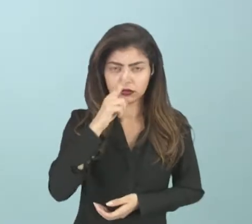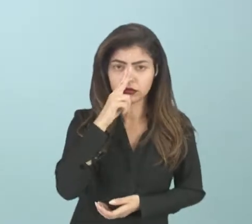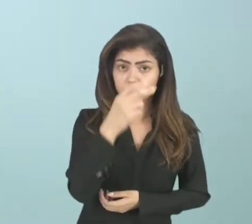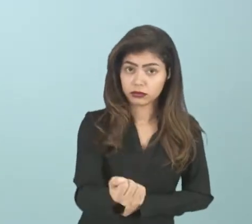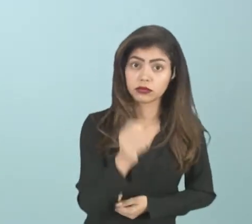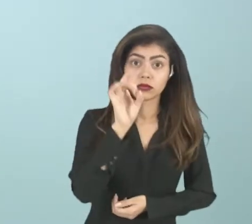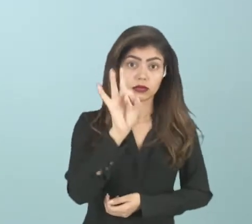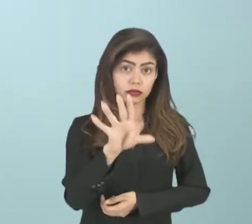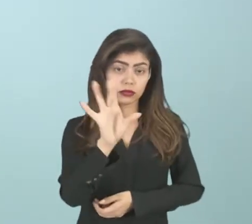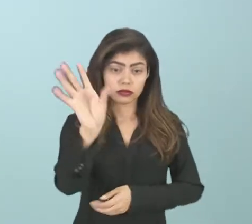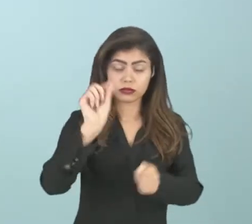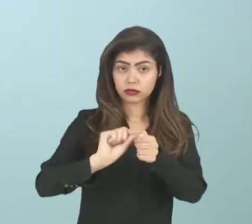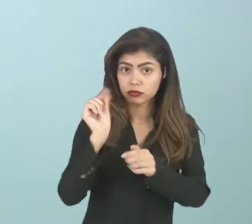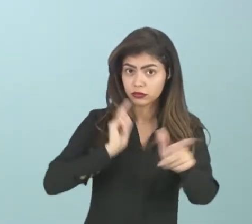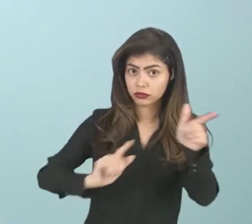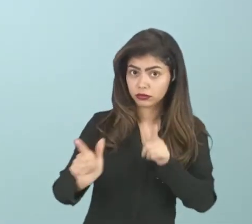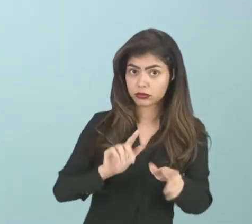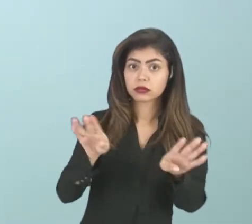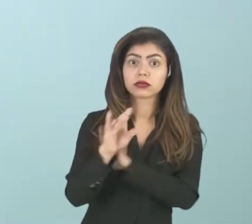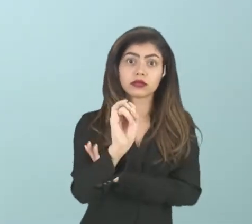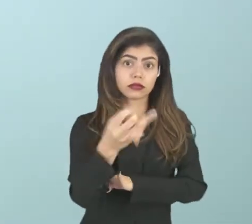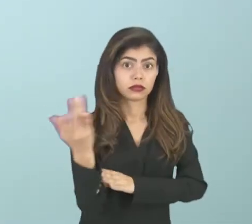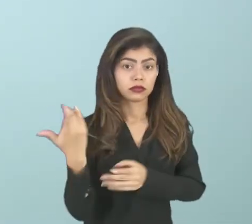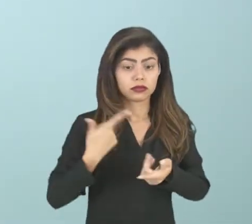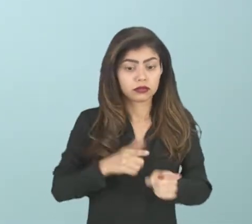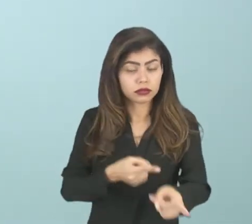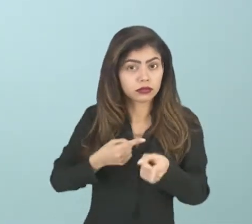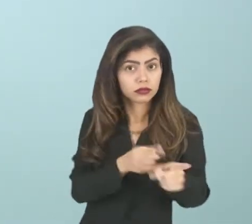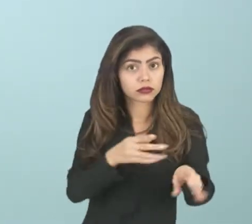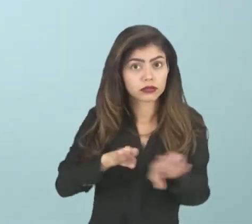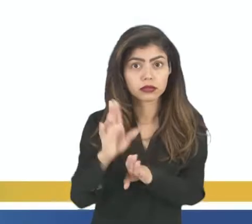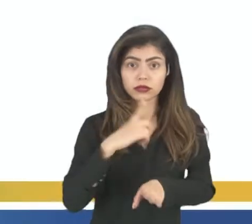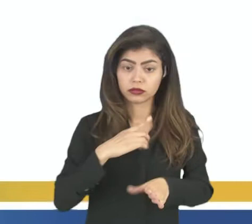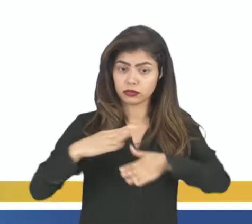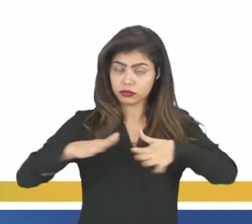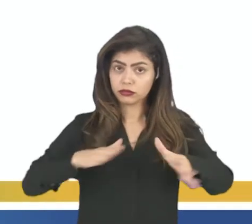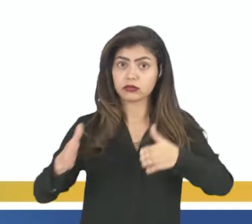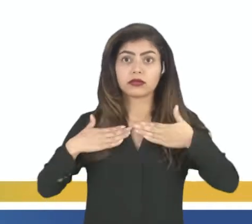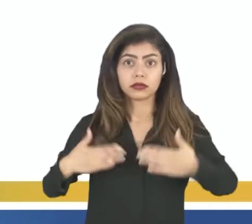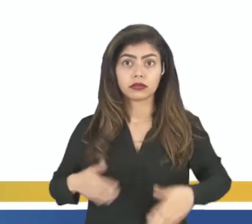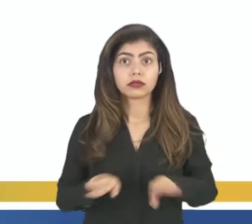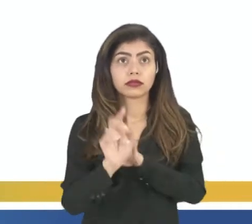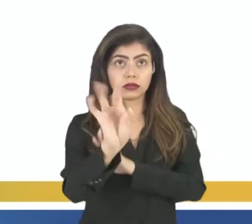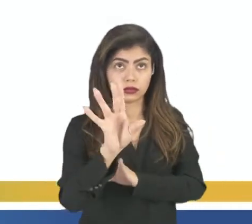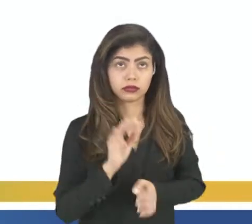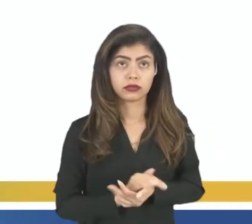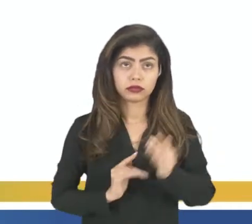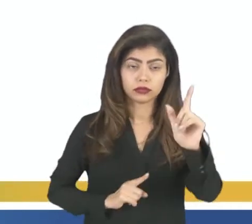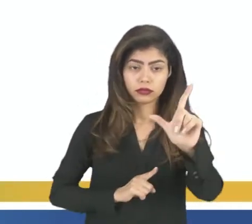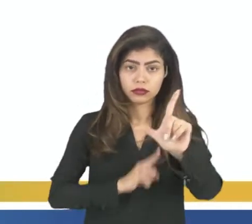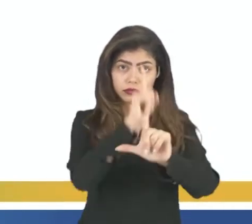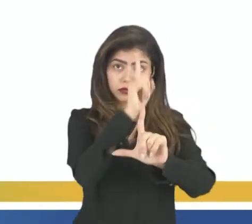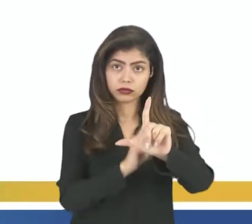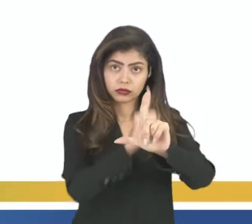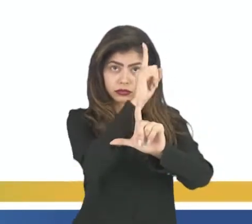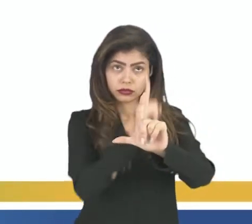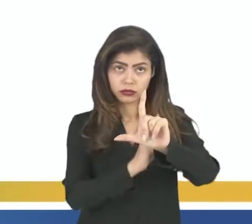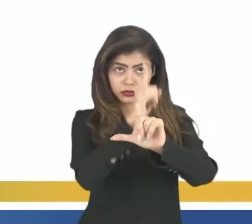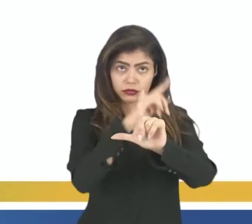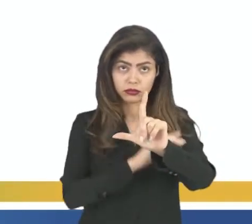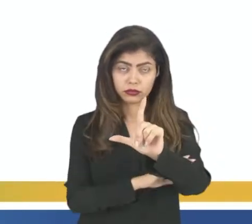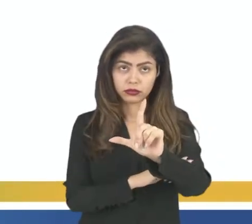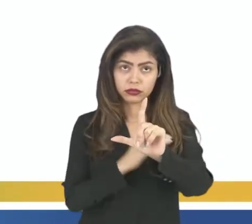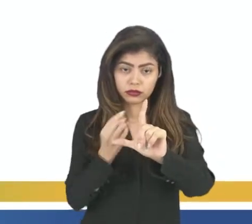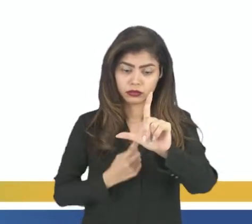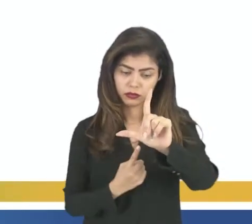força só realiza trabalho se ela provocar movimento do corpo. Então, na subida, nós temos o seguinte caso.